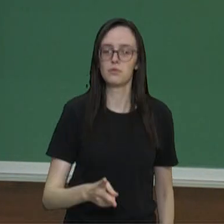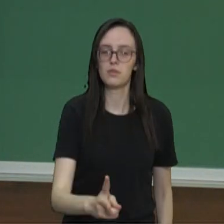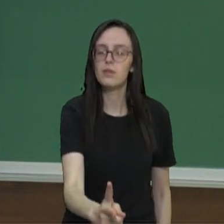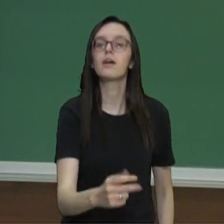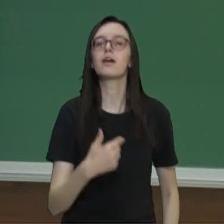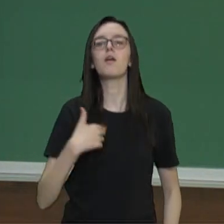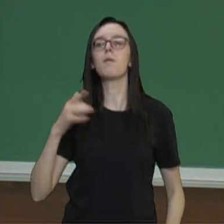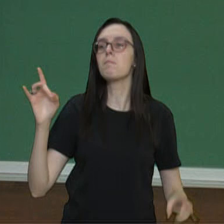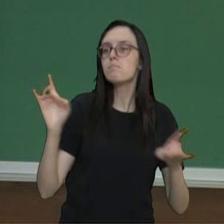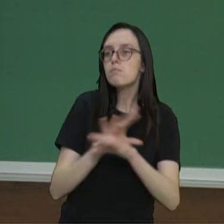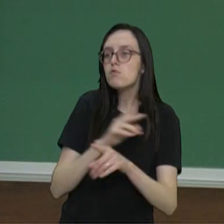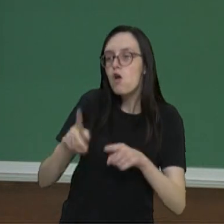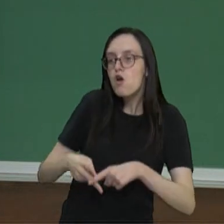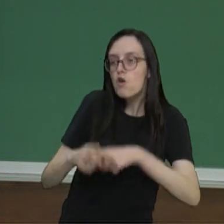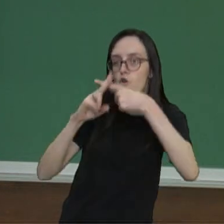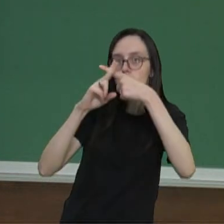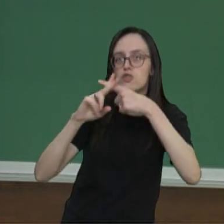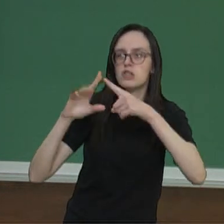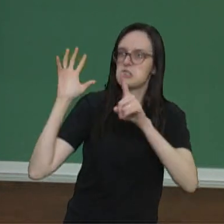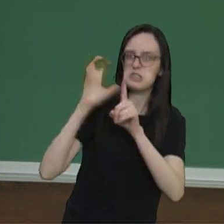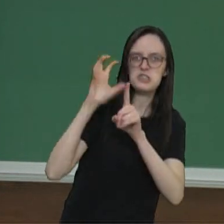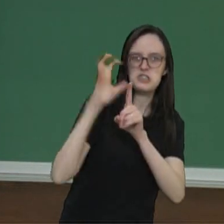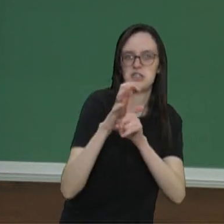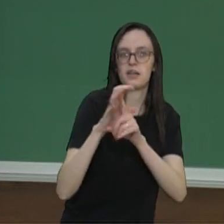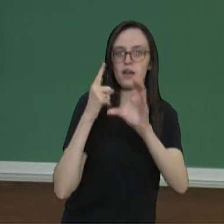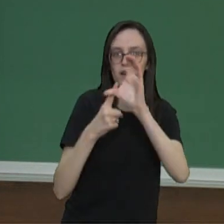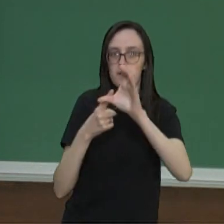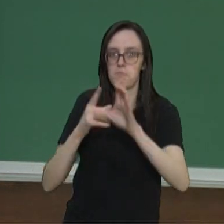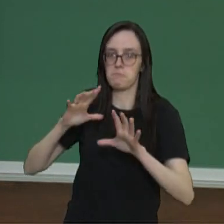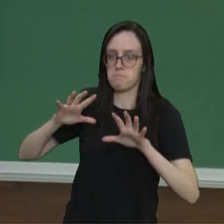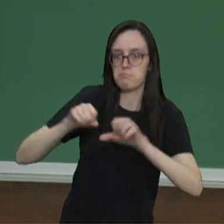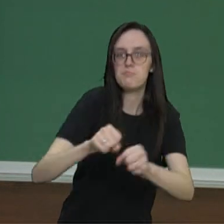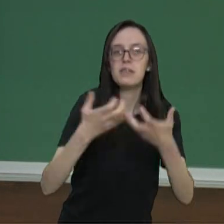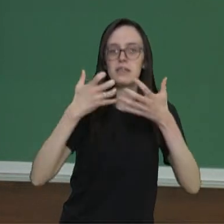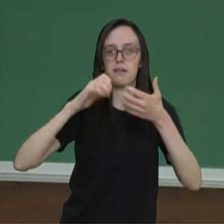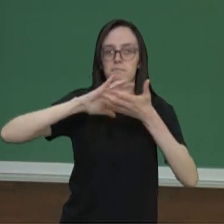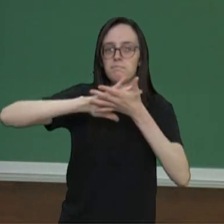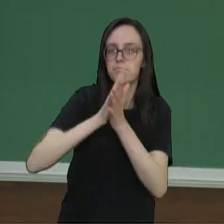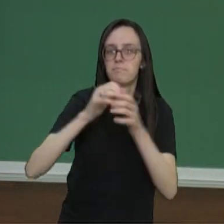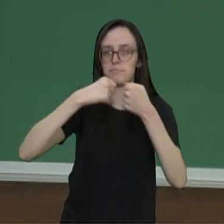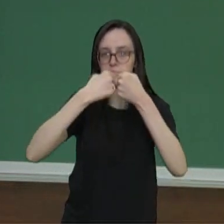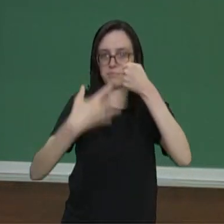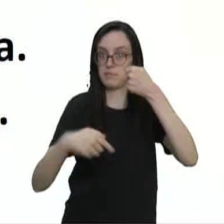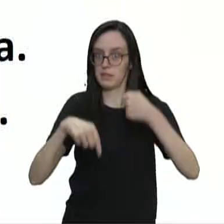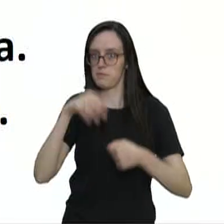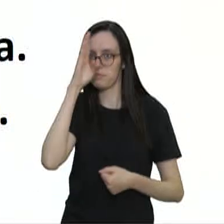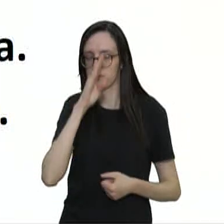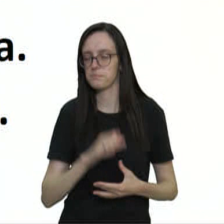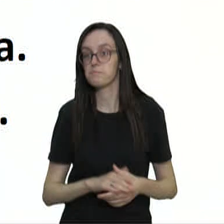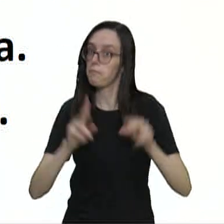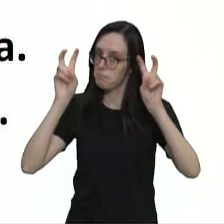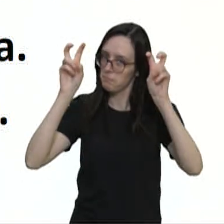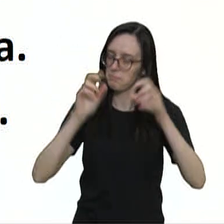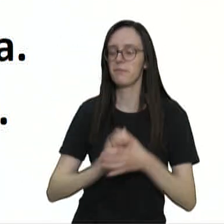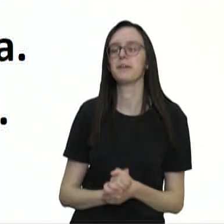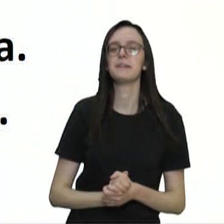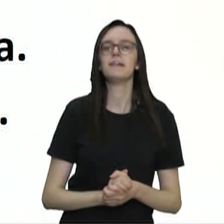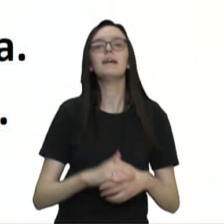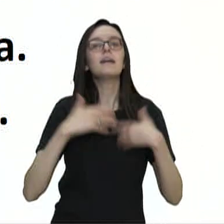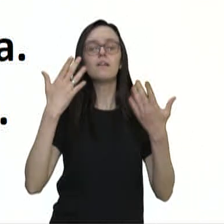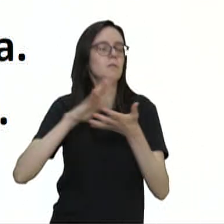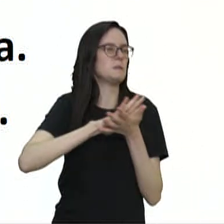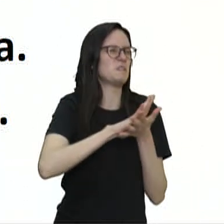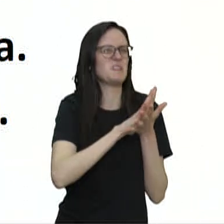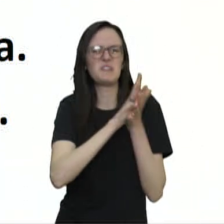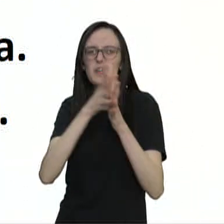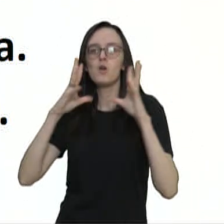até corrigir essa ameaça comunista que quer destruir a democracia no Brasil. Ainda, extinguiu